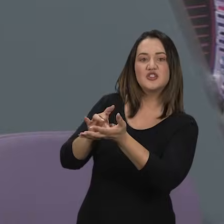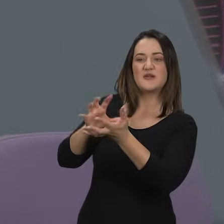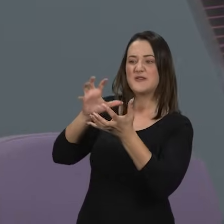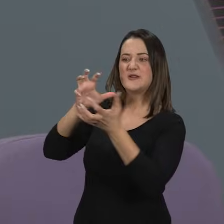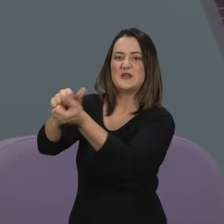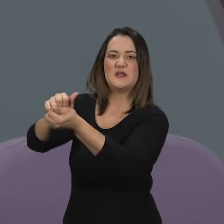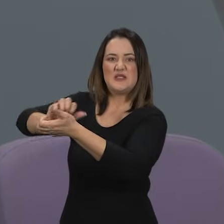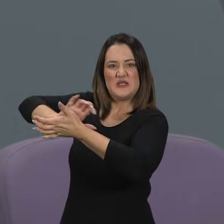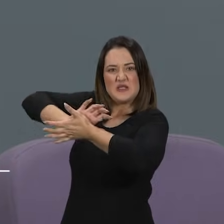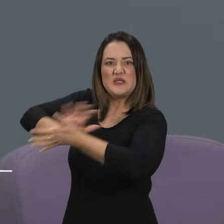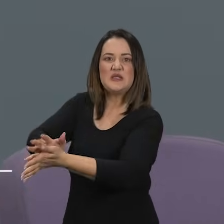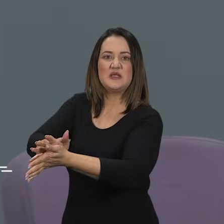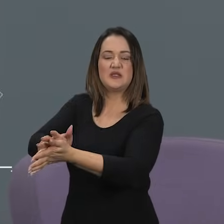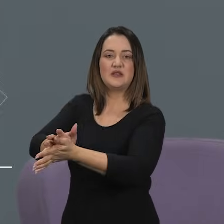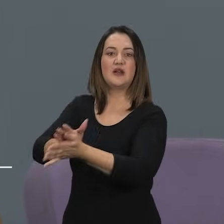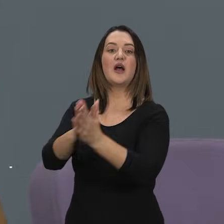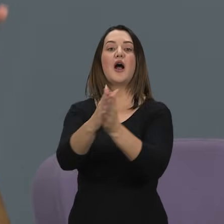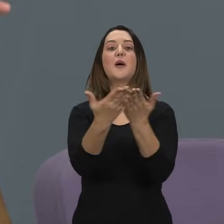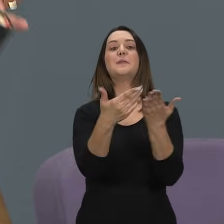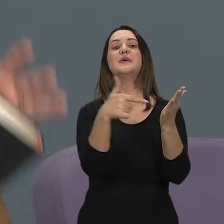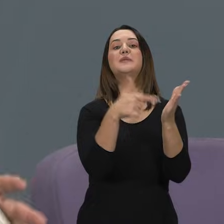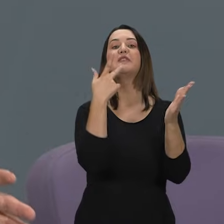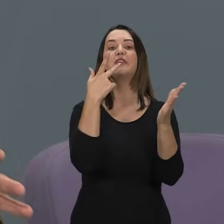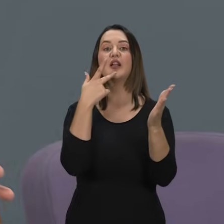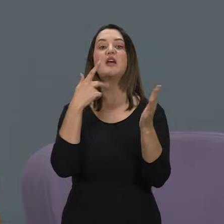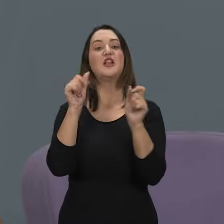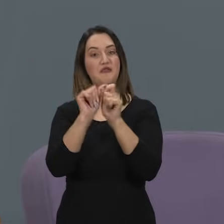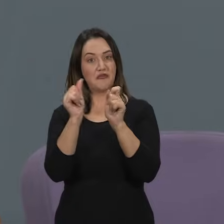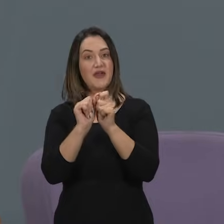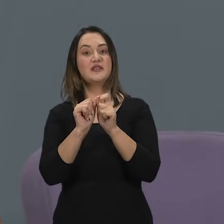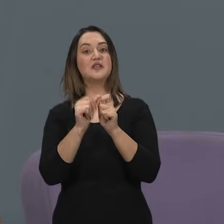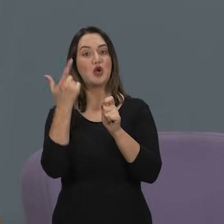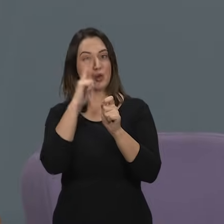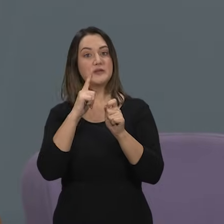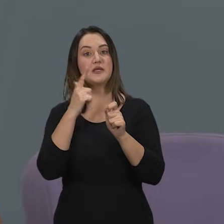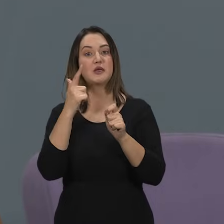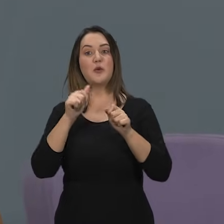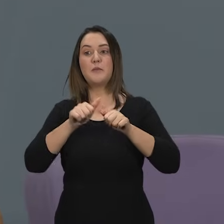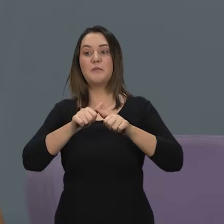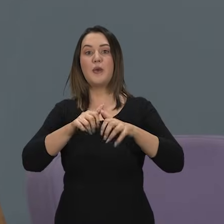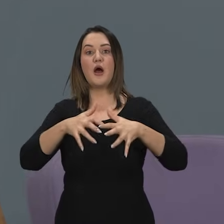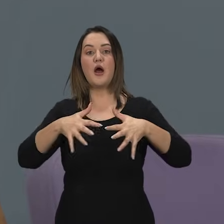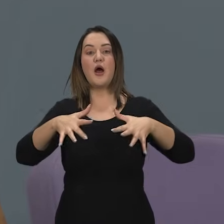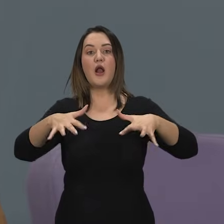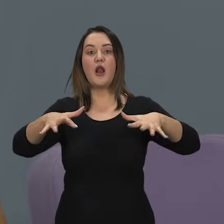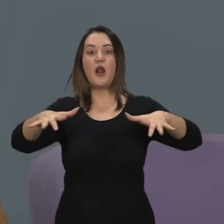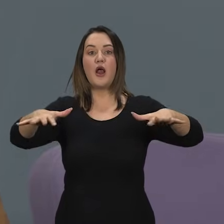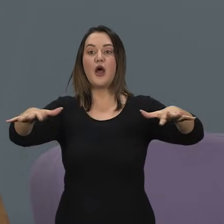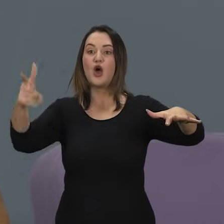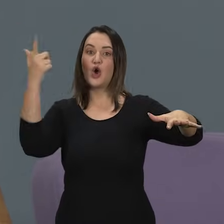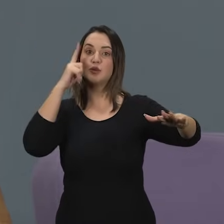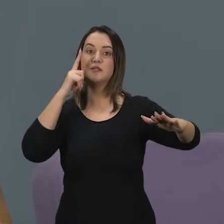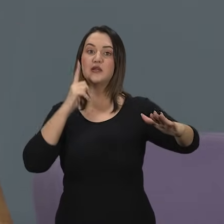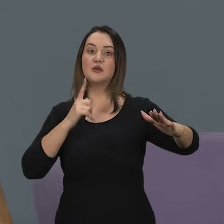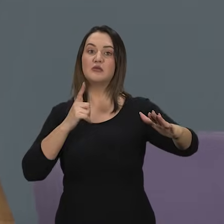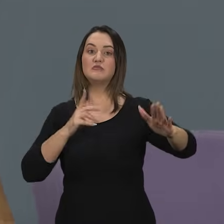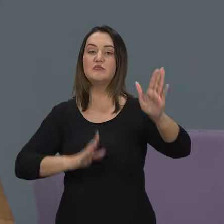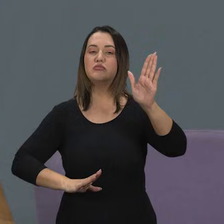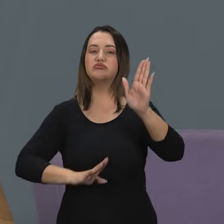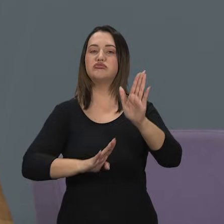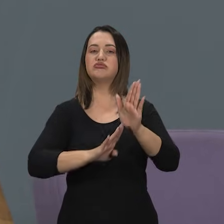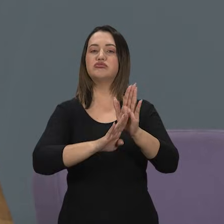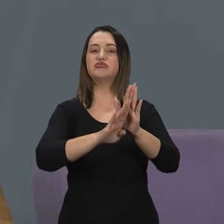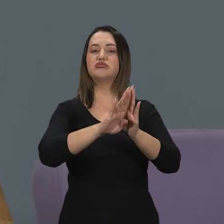lançar a verdade por terra. E a Bíblia diz, fez isto e prosperou. Como é que alguém pode pisar na verdade e pode